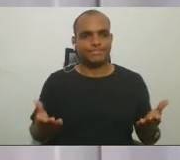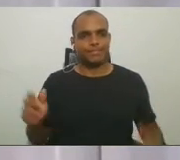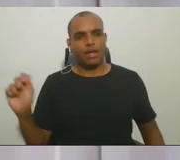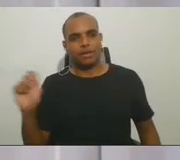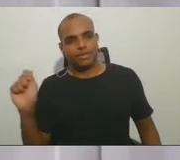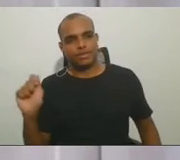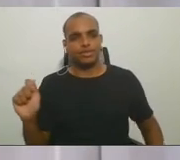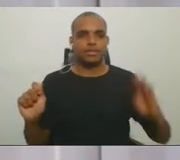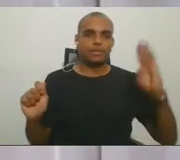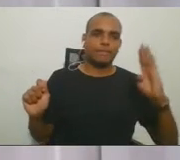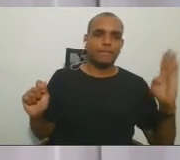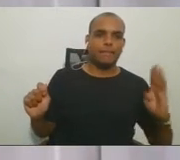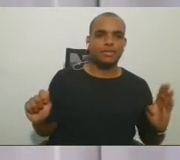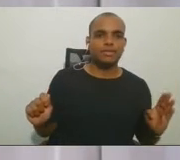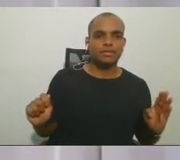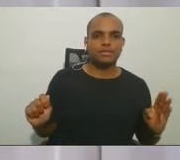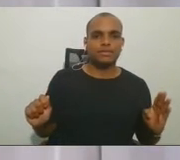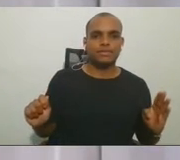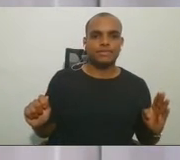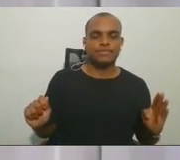seria